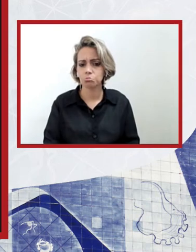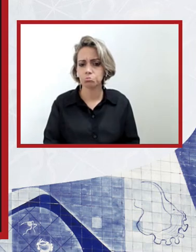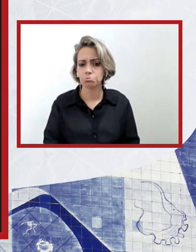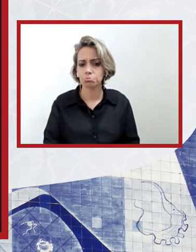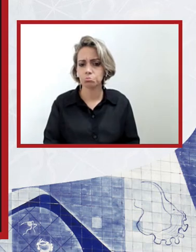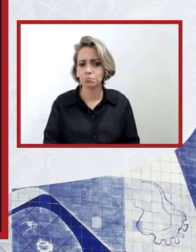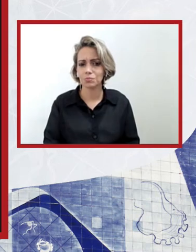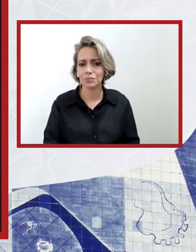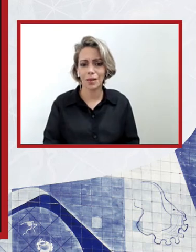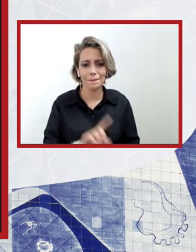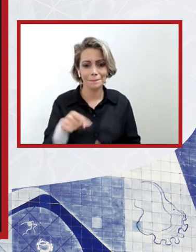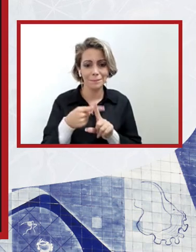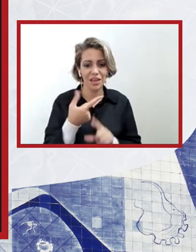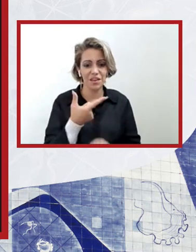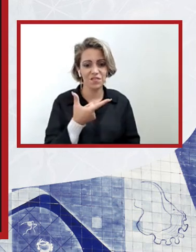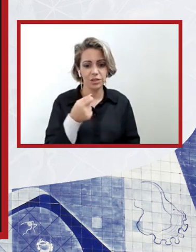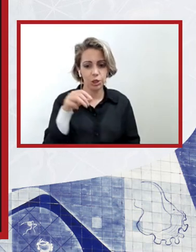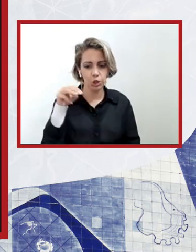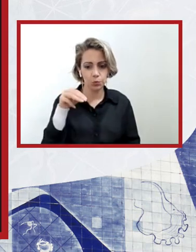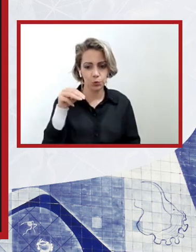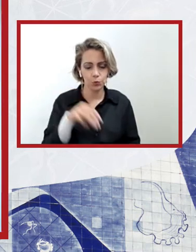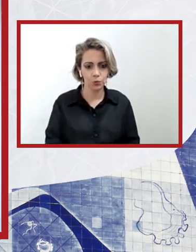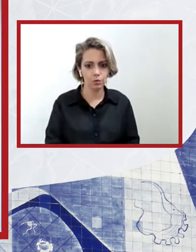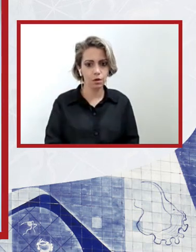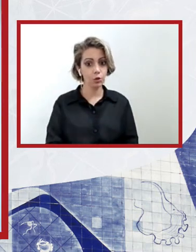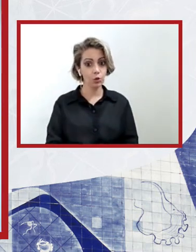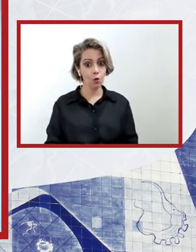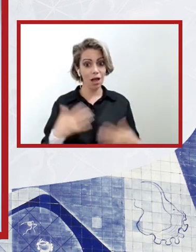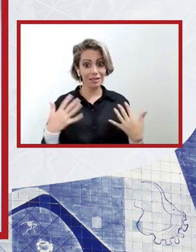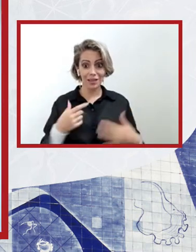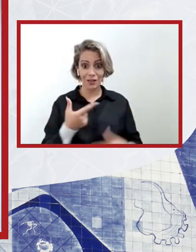Tem mais 20 minutos, Margarete. Nossa, mais 20 minutos?